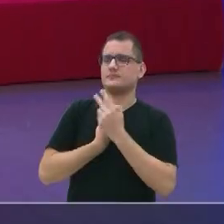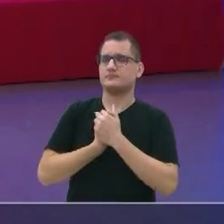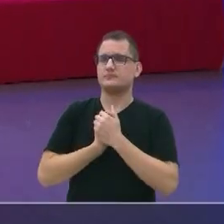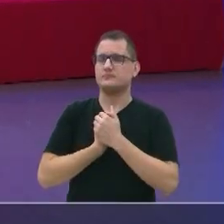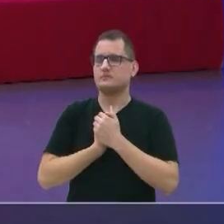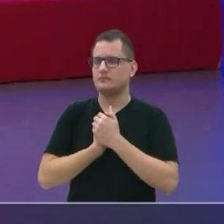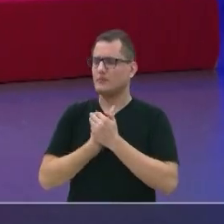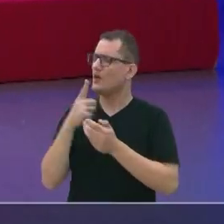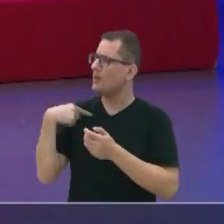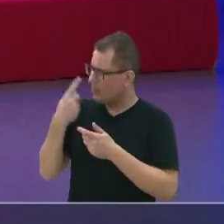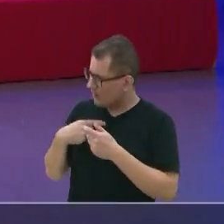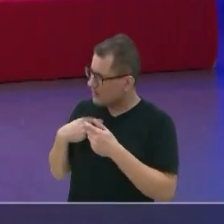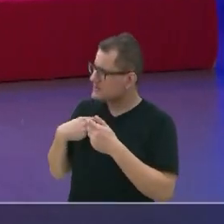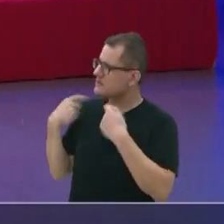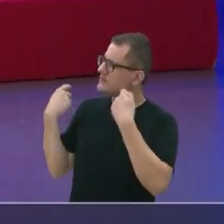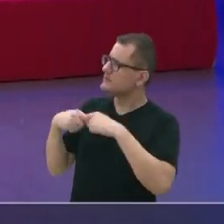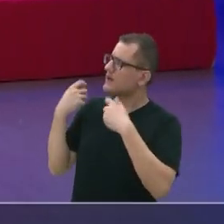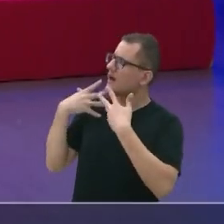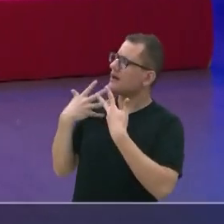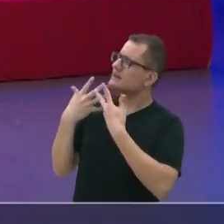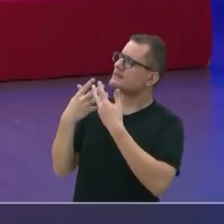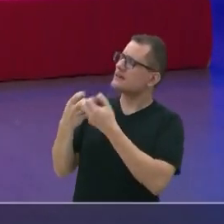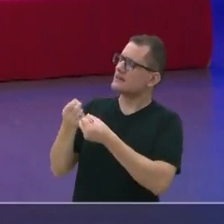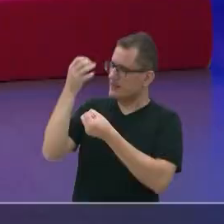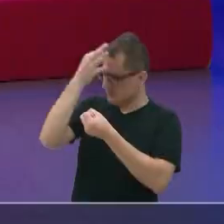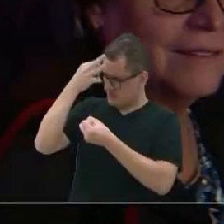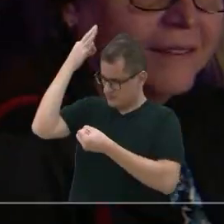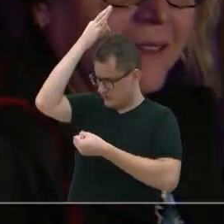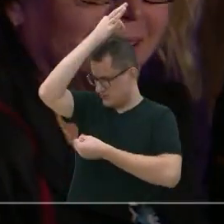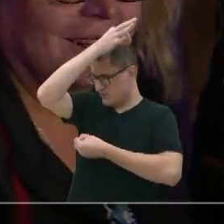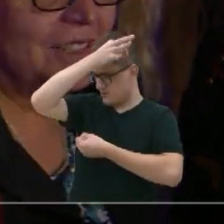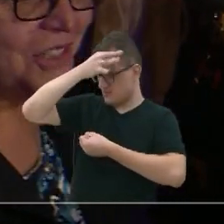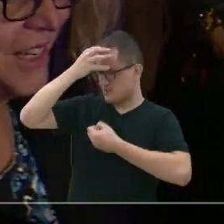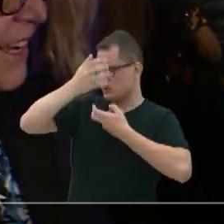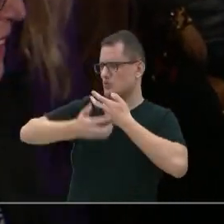Vamos deixar que o Espírito Santo haja em nós, diga isso.